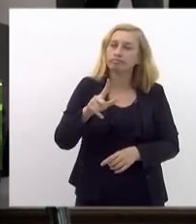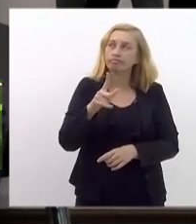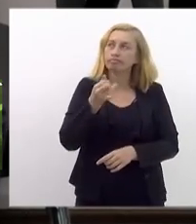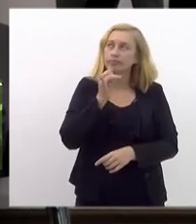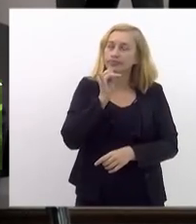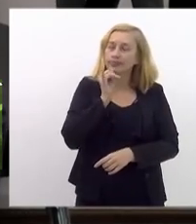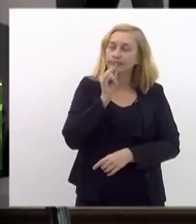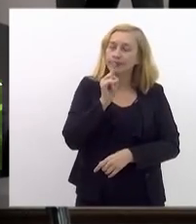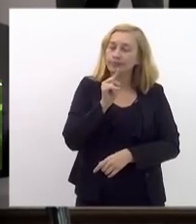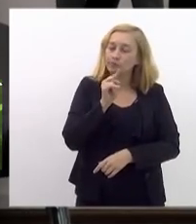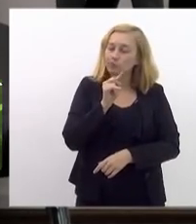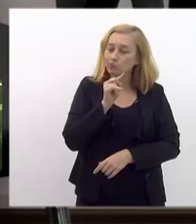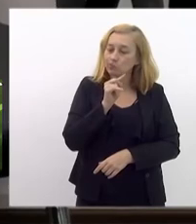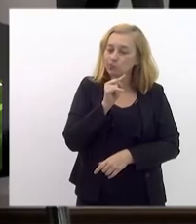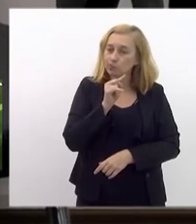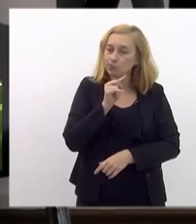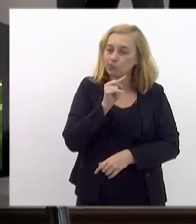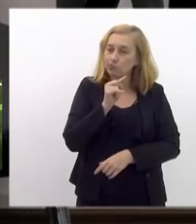exemplo aqui,